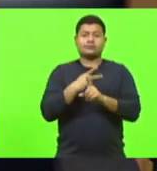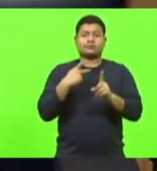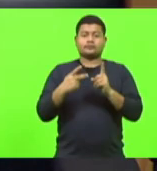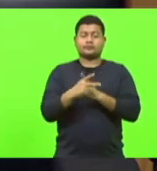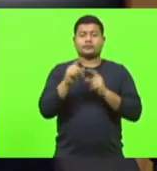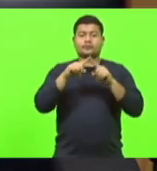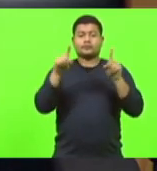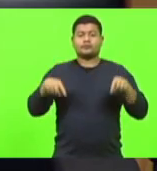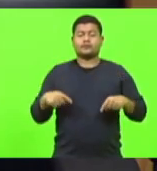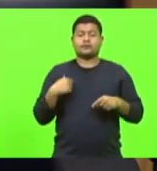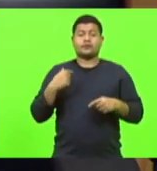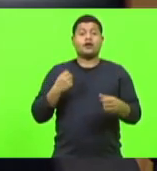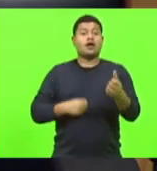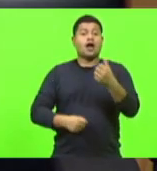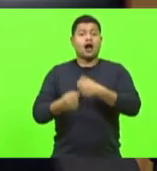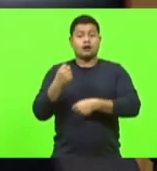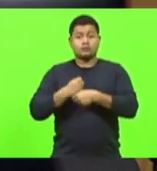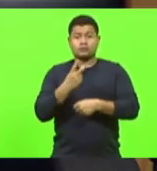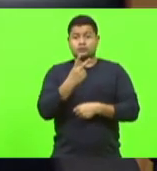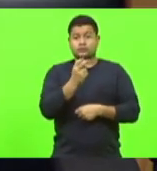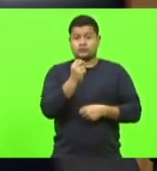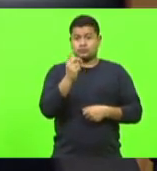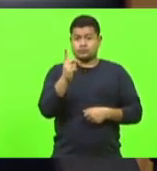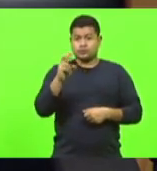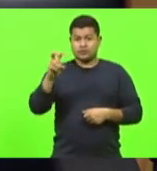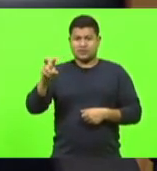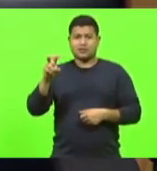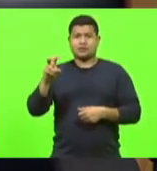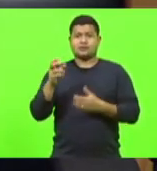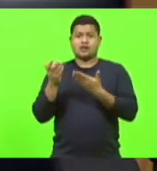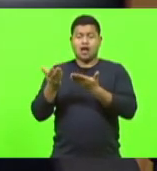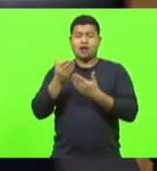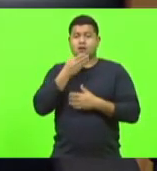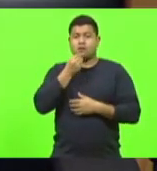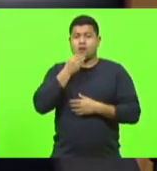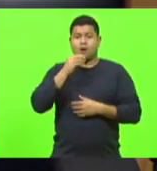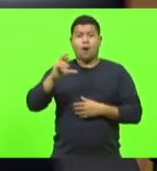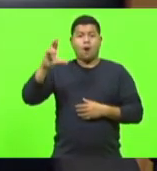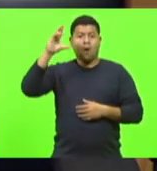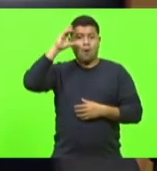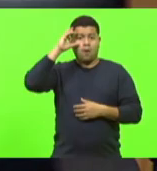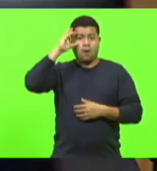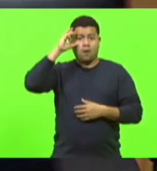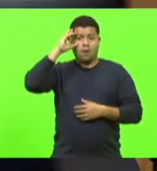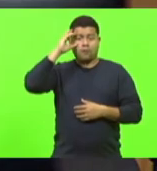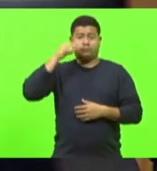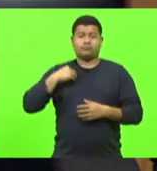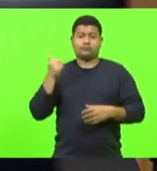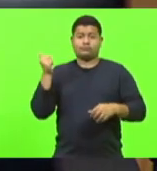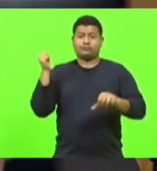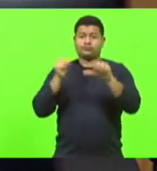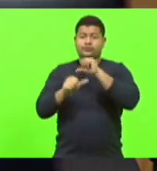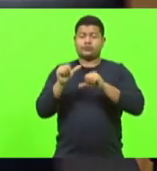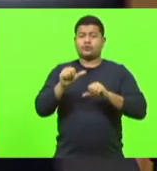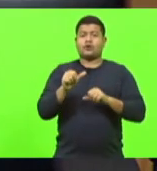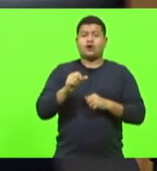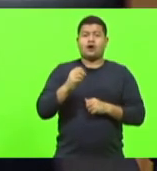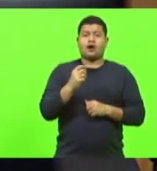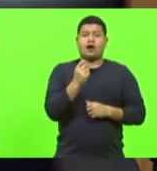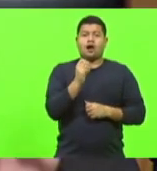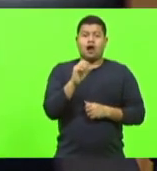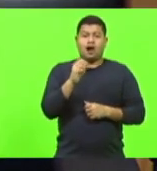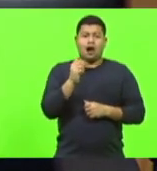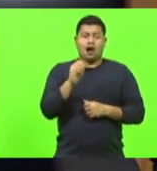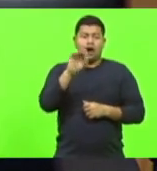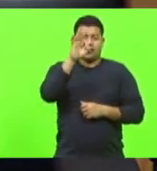2015 o Colombo alterou a alíquota de 11 para 14 por centro e extinguiu o